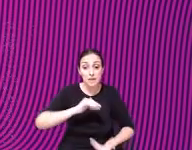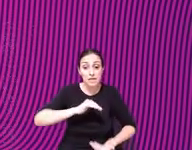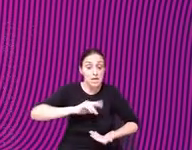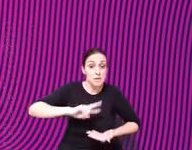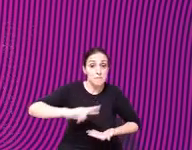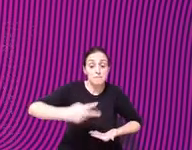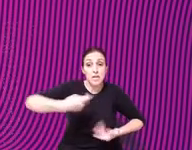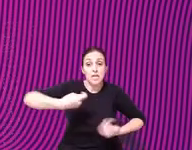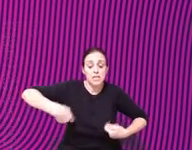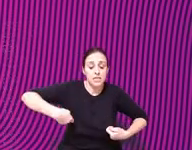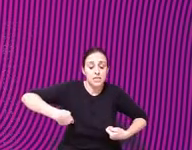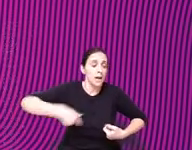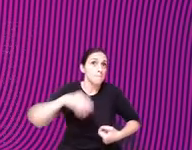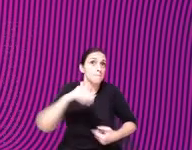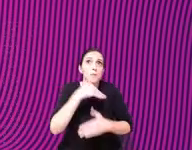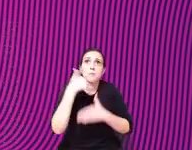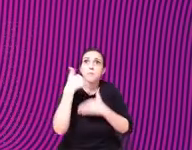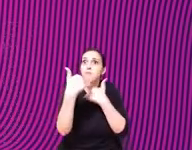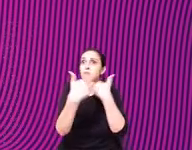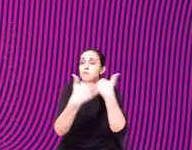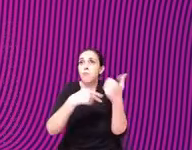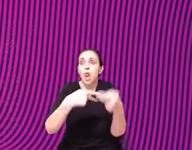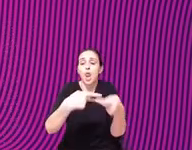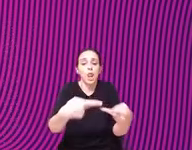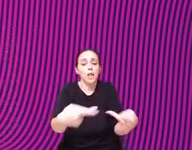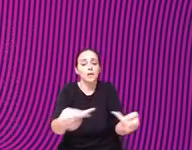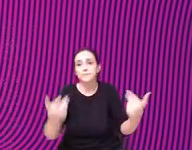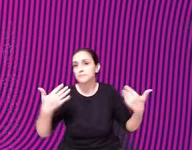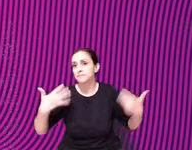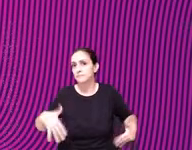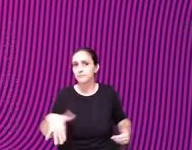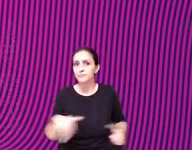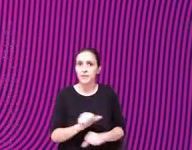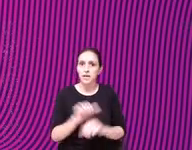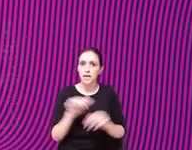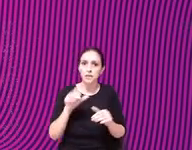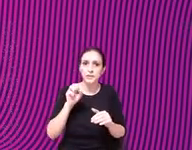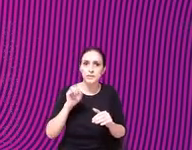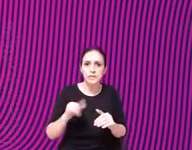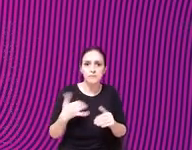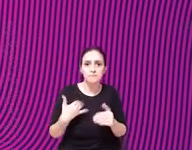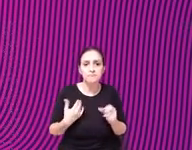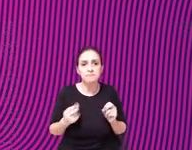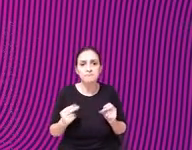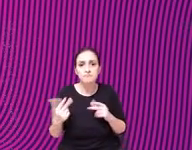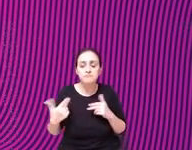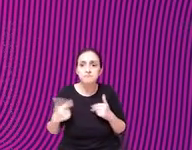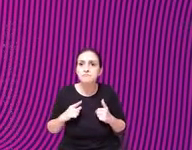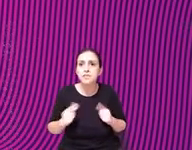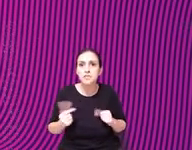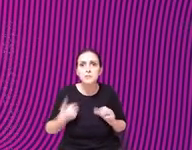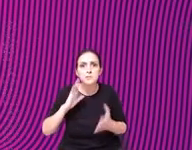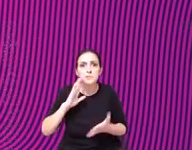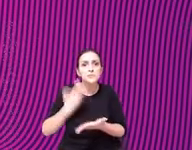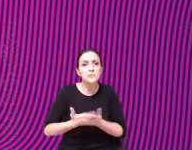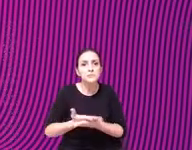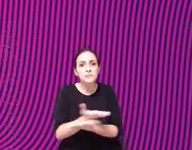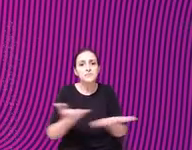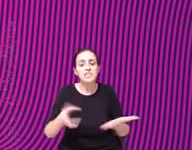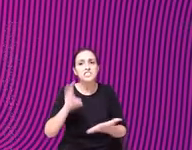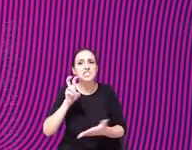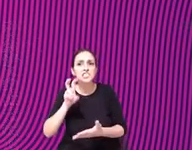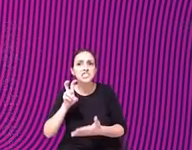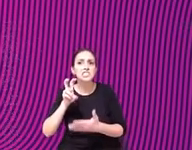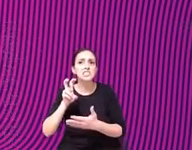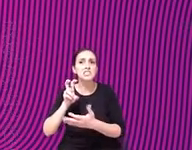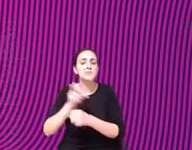Então, isso é um problema. Agora, claro que se nós tivéssemos o Xeno, e eu tenho convicção que daqui 5, 10 anos a